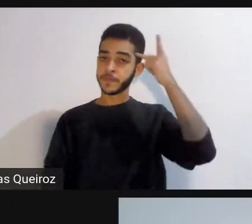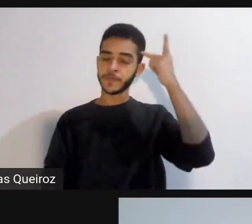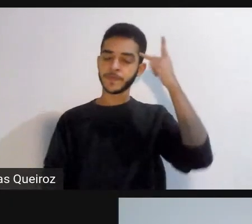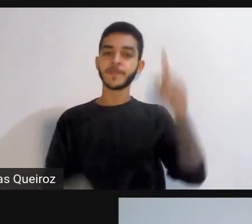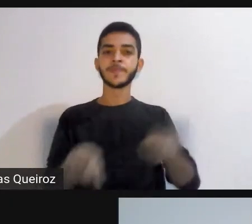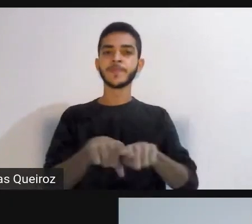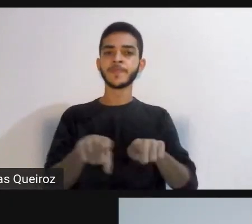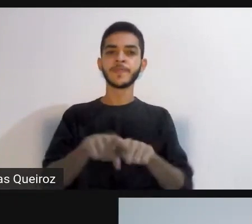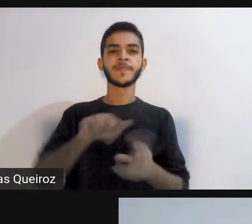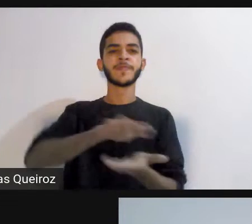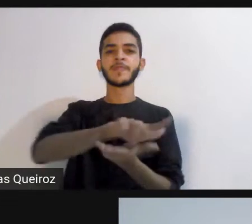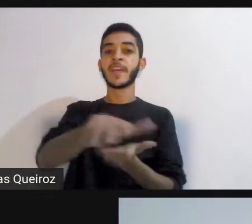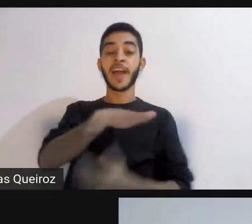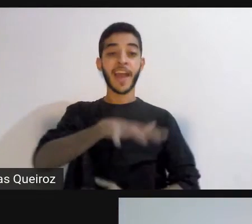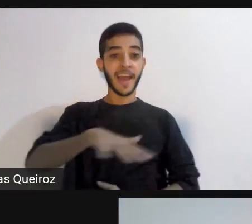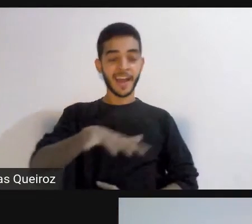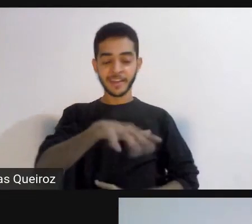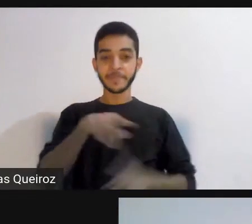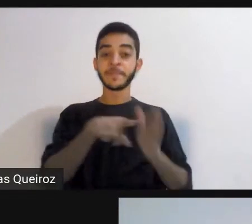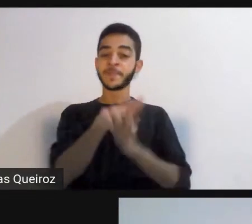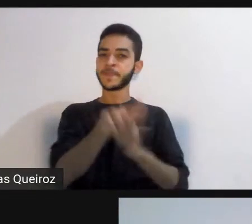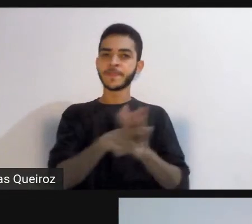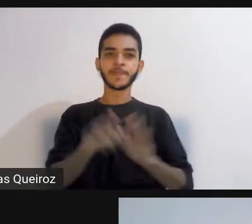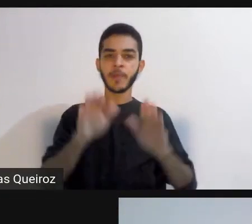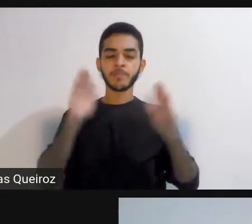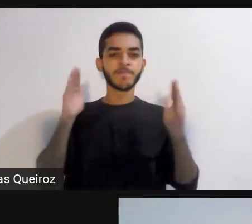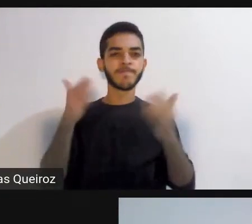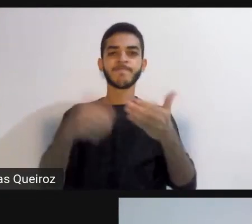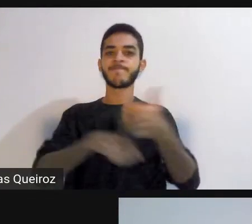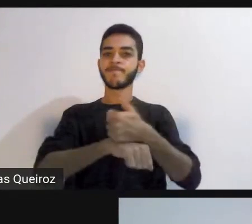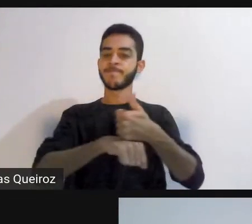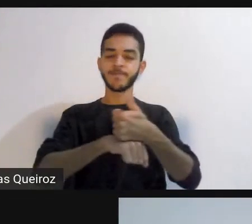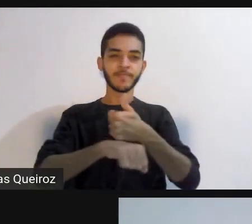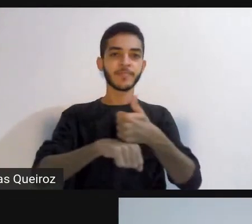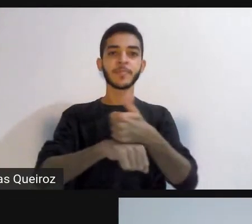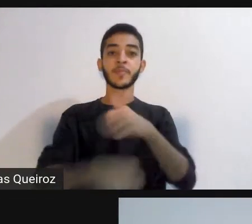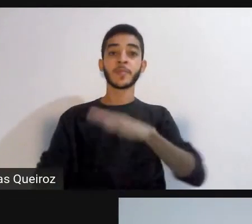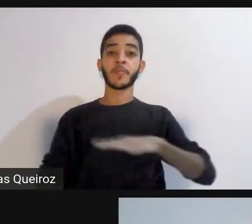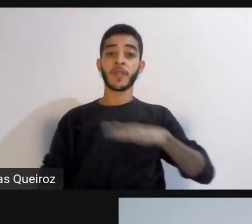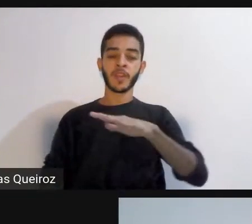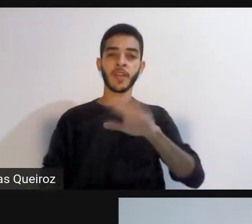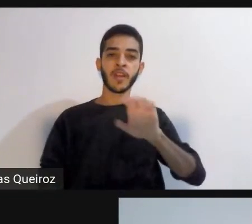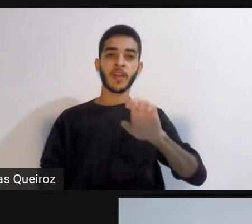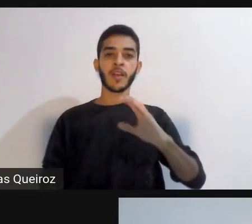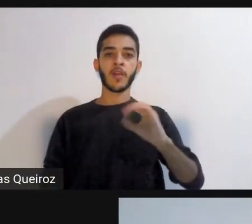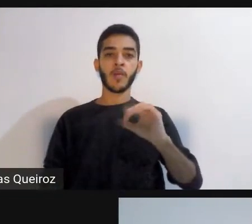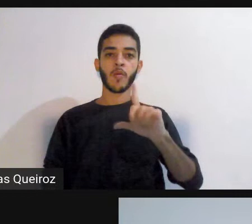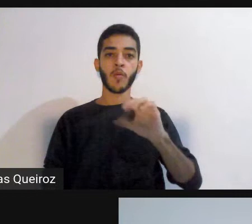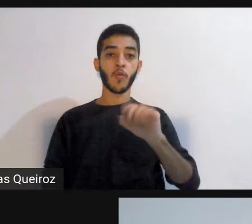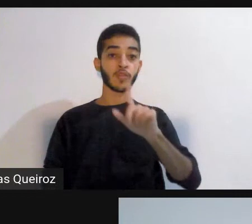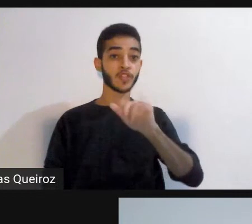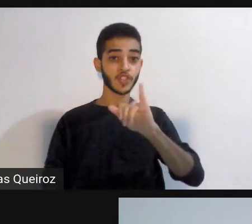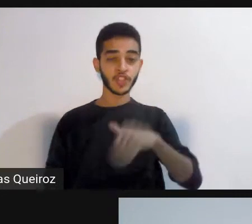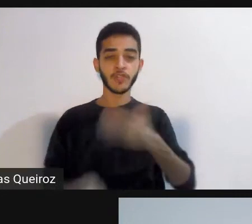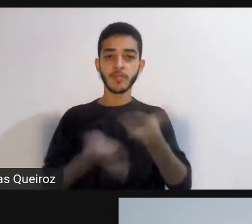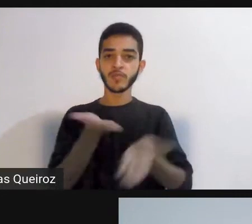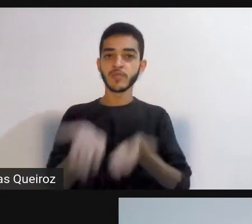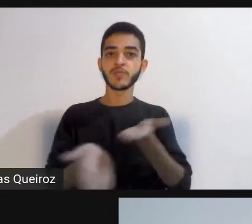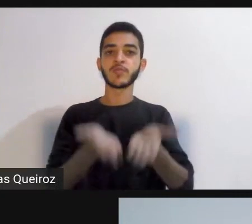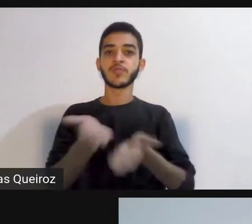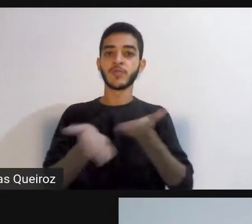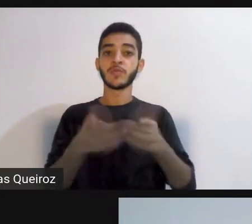em diferentes áreas, mas principalmente na parte de ecologia de fitoplâncton, na parte de